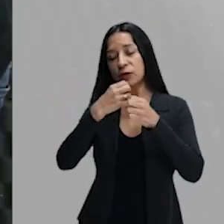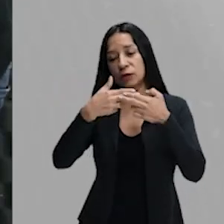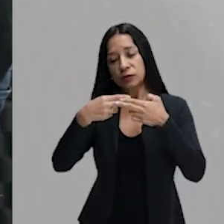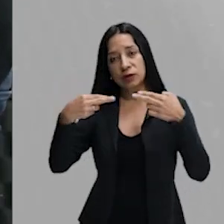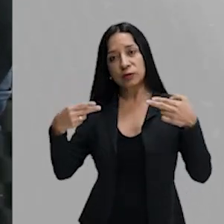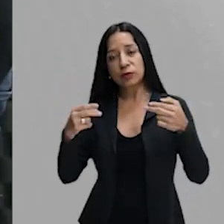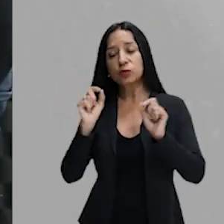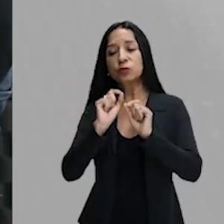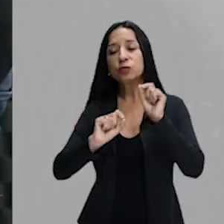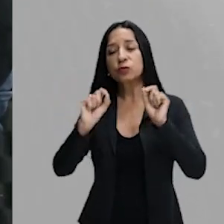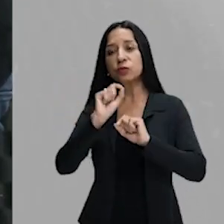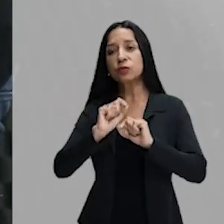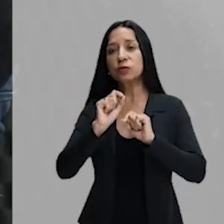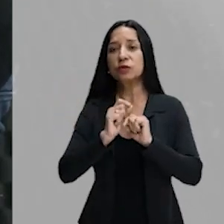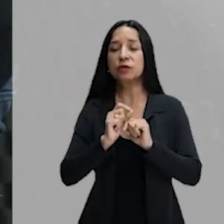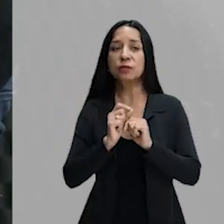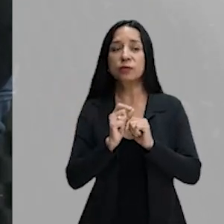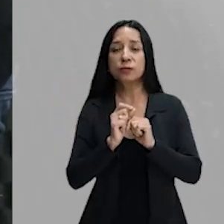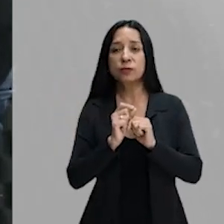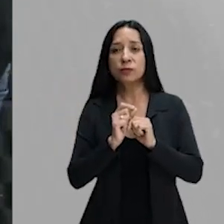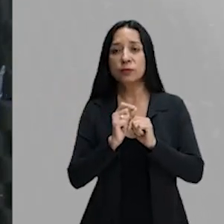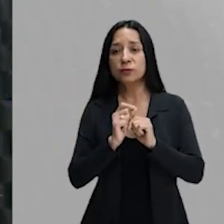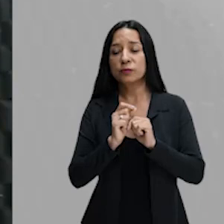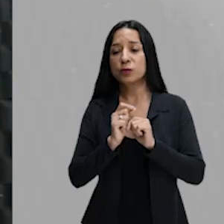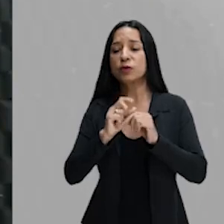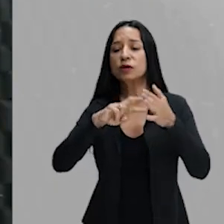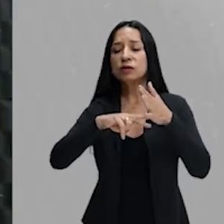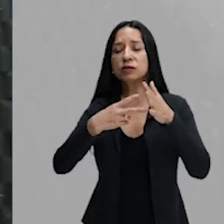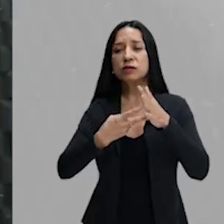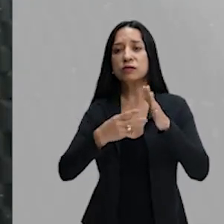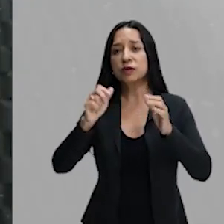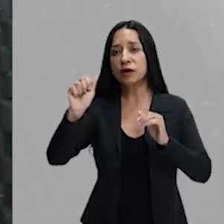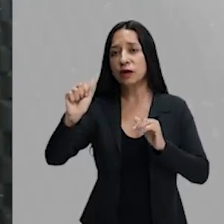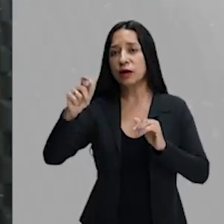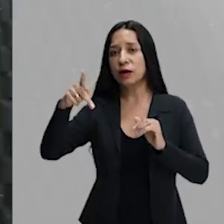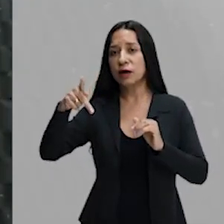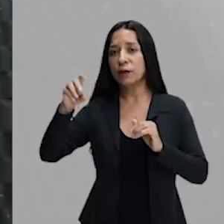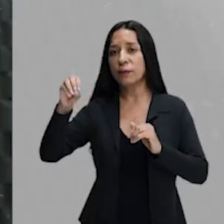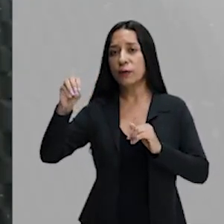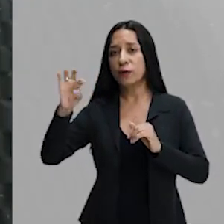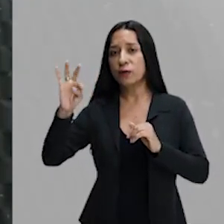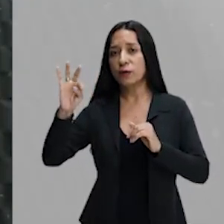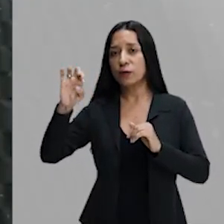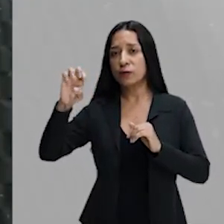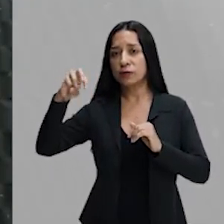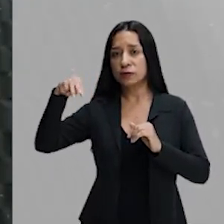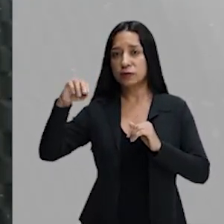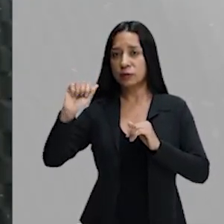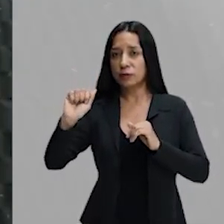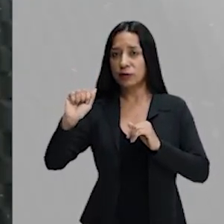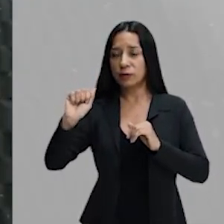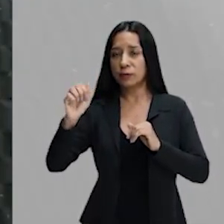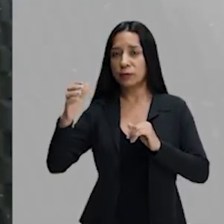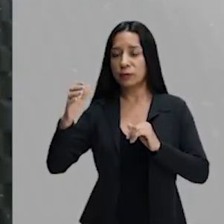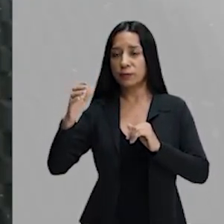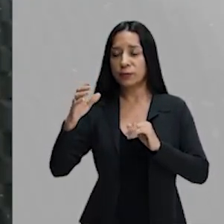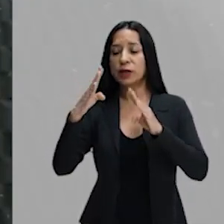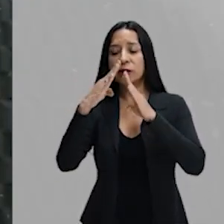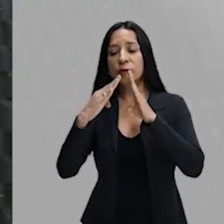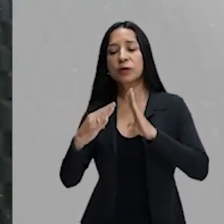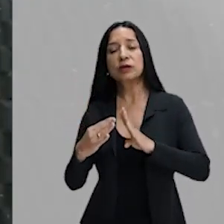O que nós chamamos de apótema da pirâmide? O apótema da pirâmide, esse segmento aqui vai do